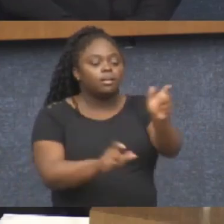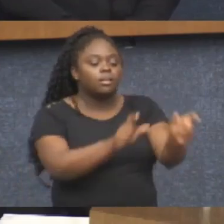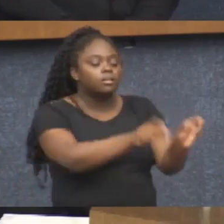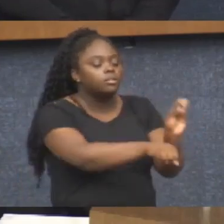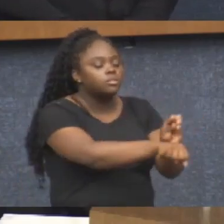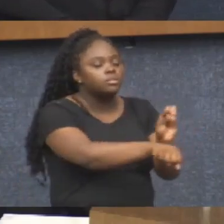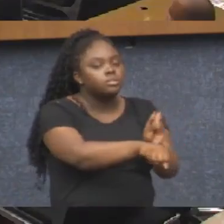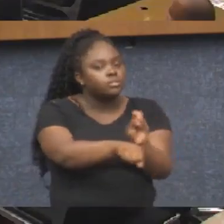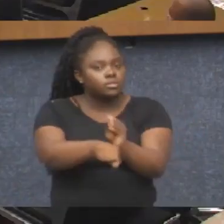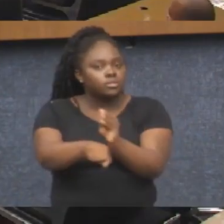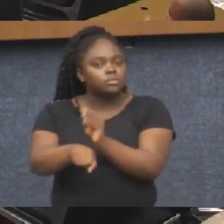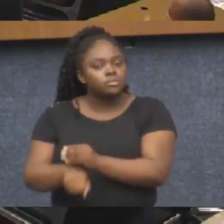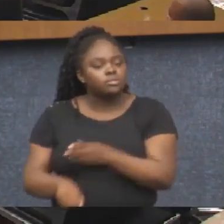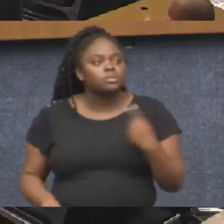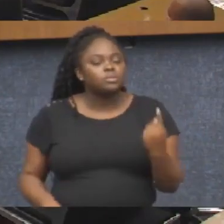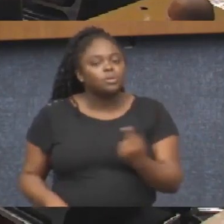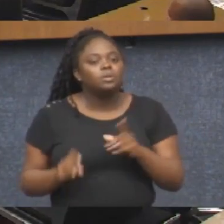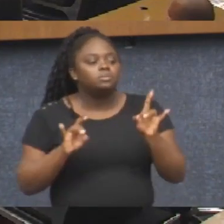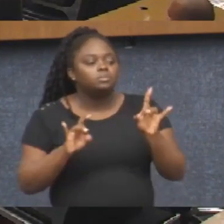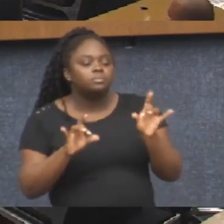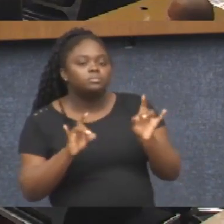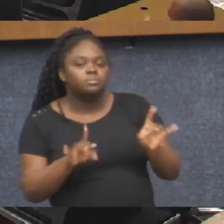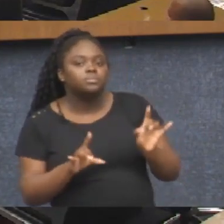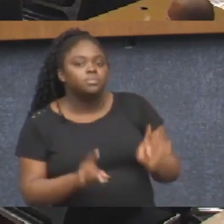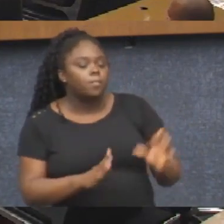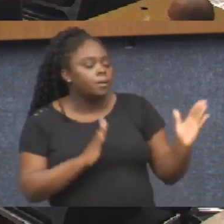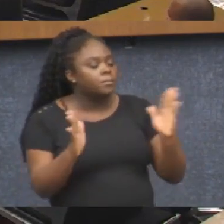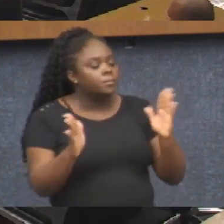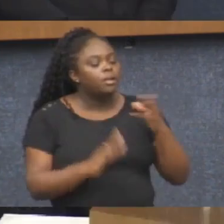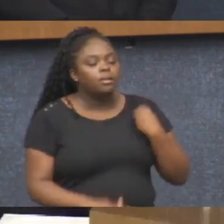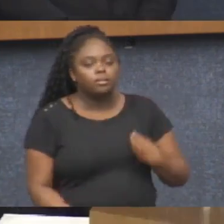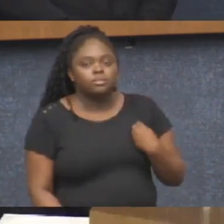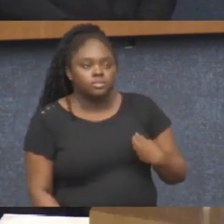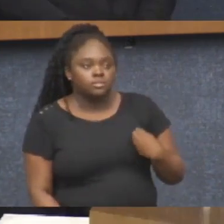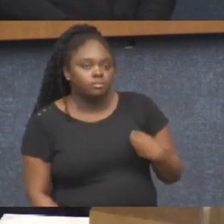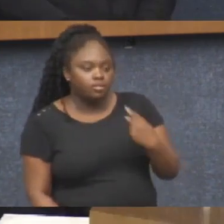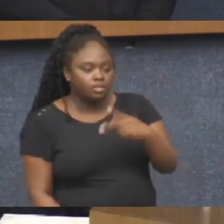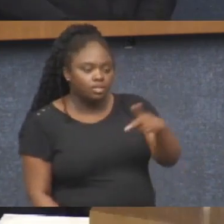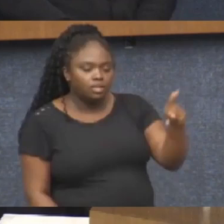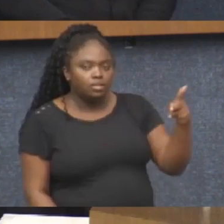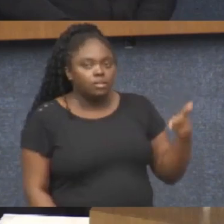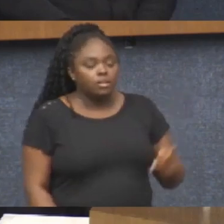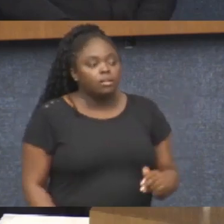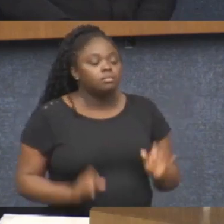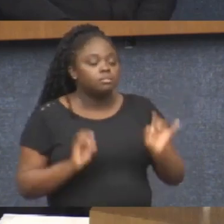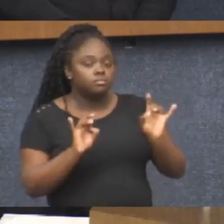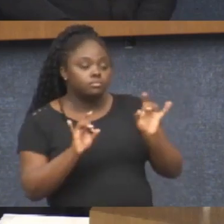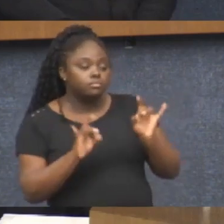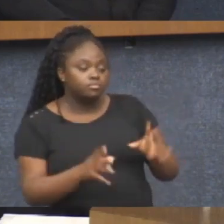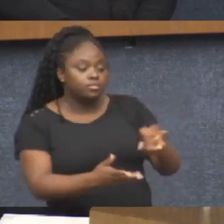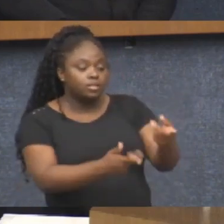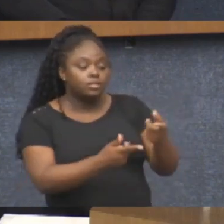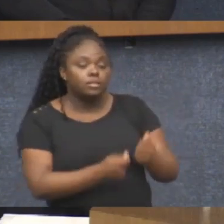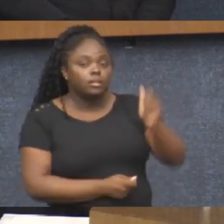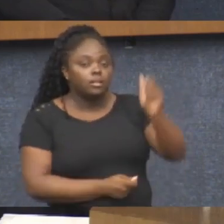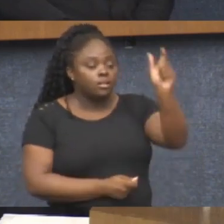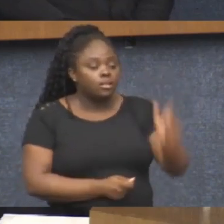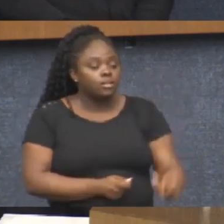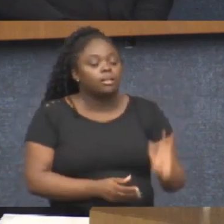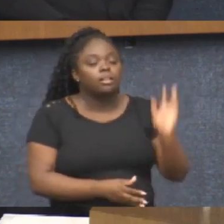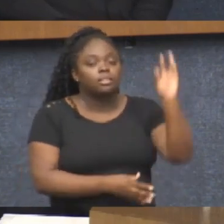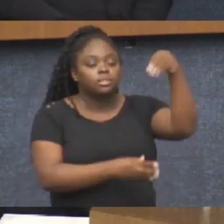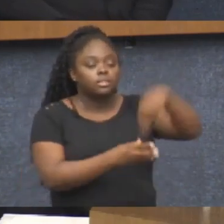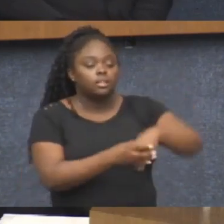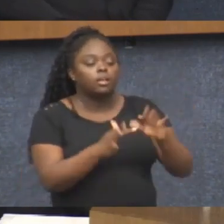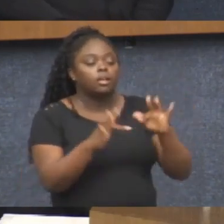pessoas, somos especialistas em ciclos de vida, somos especialistas em atender o indivíduo